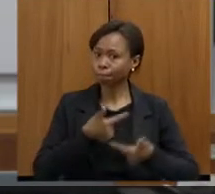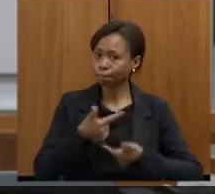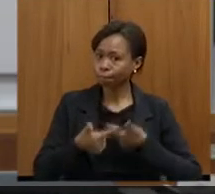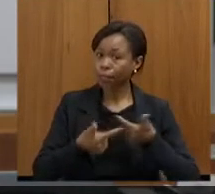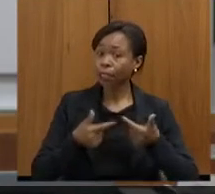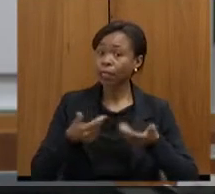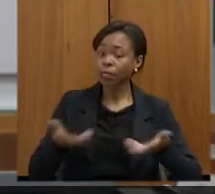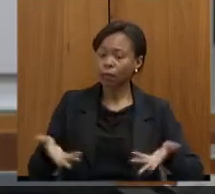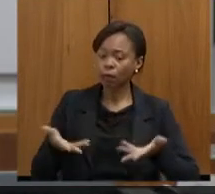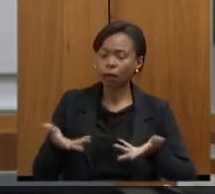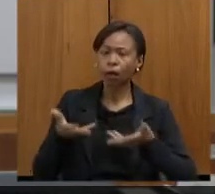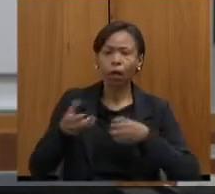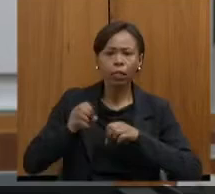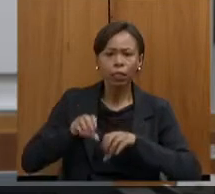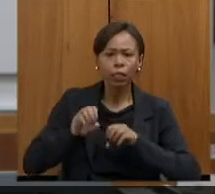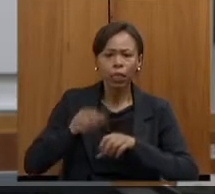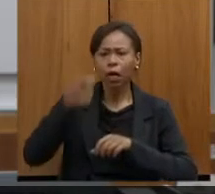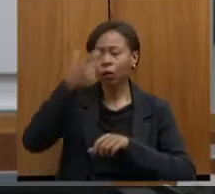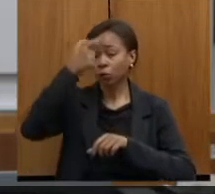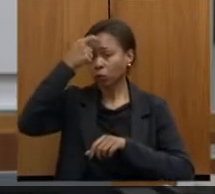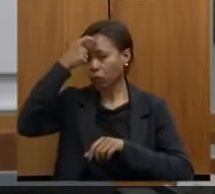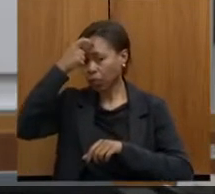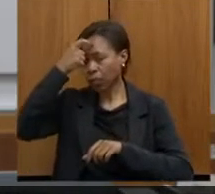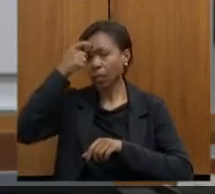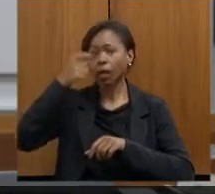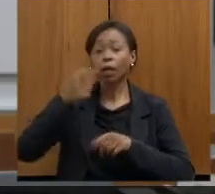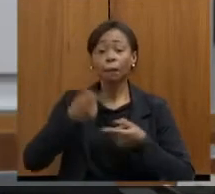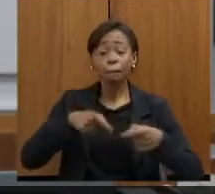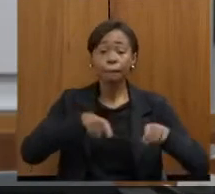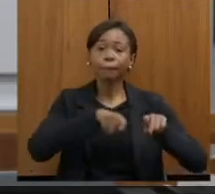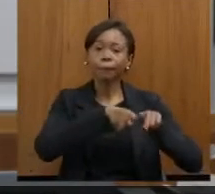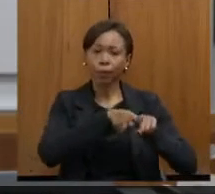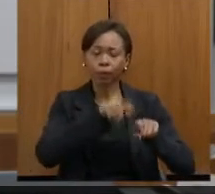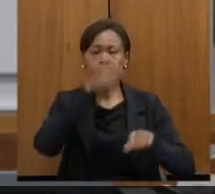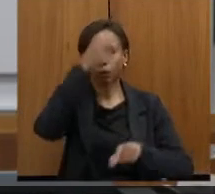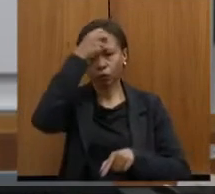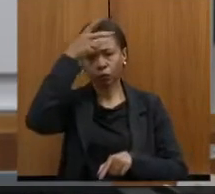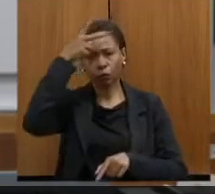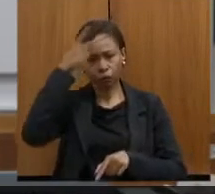conscientização, um trabalho de parceria junto com as prefeituras para,